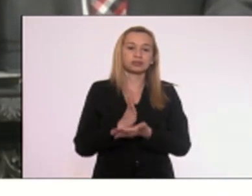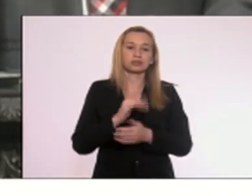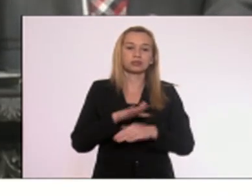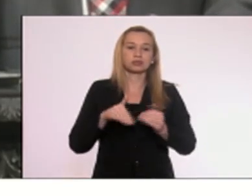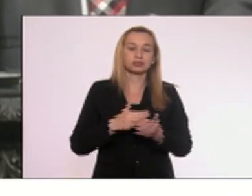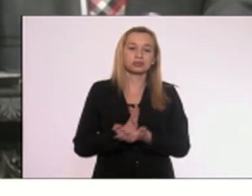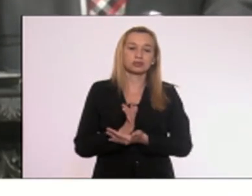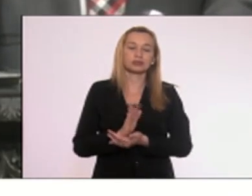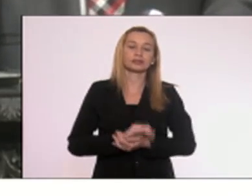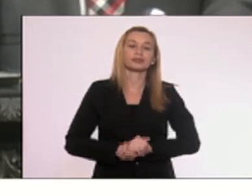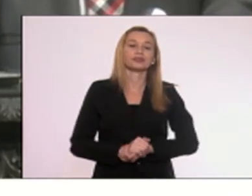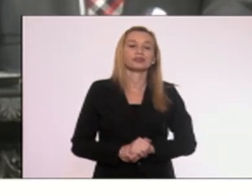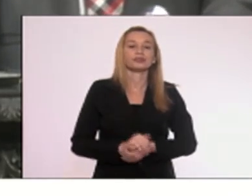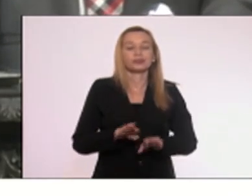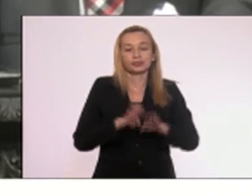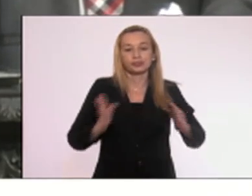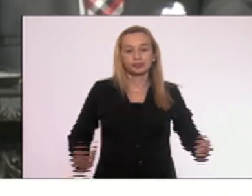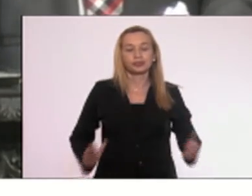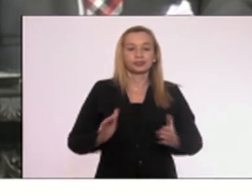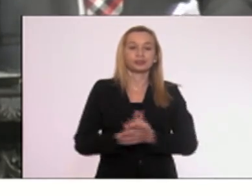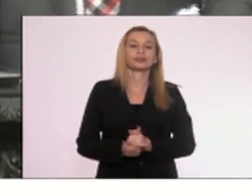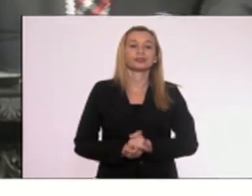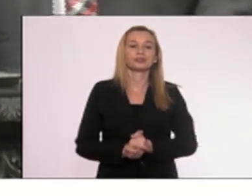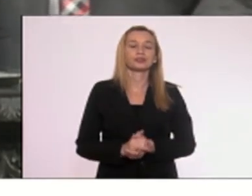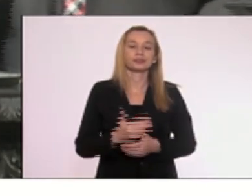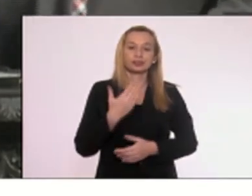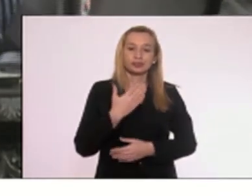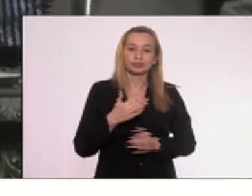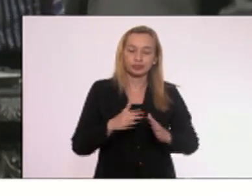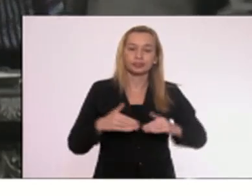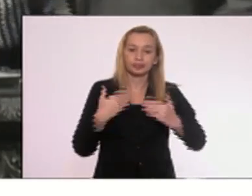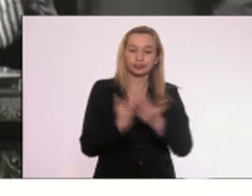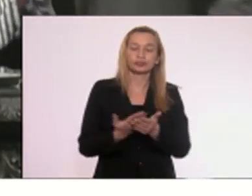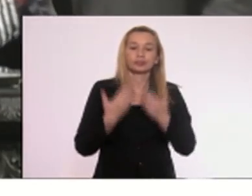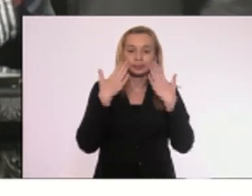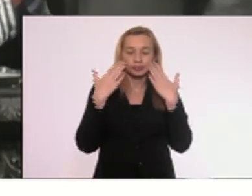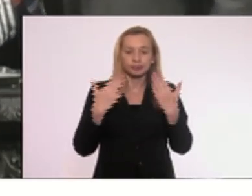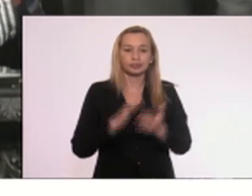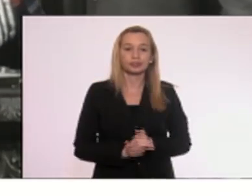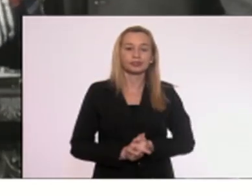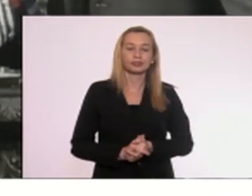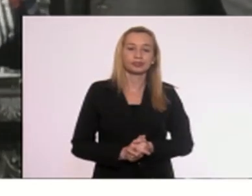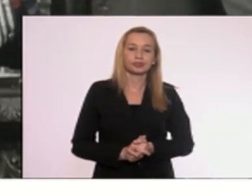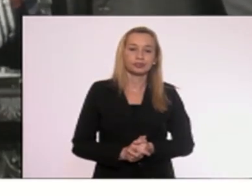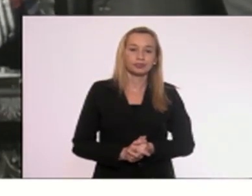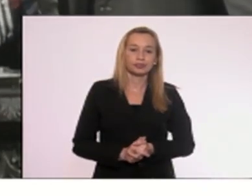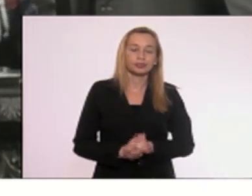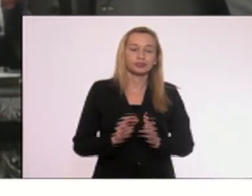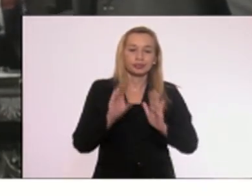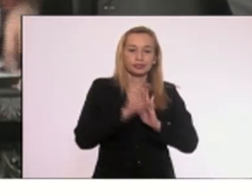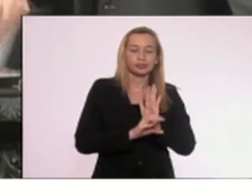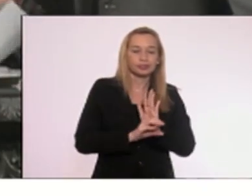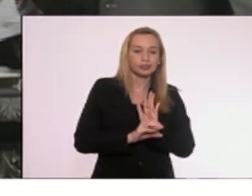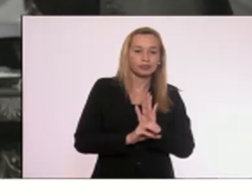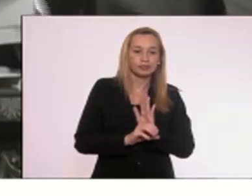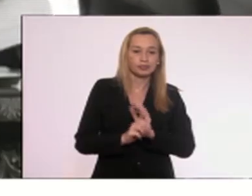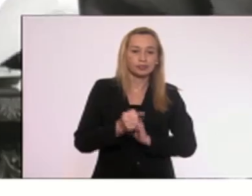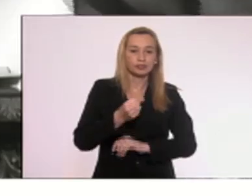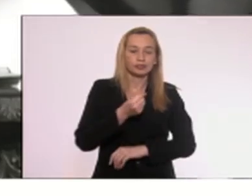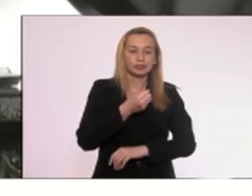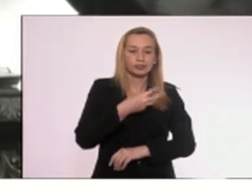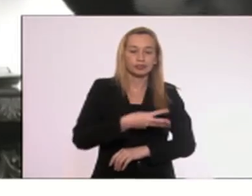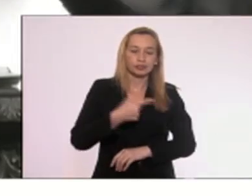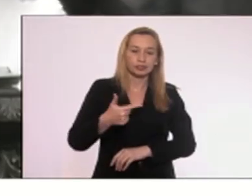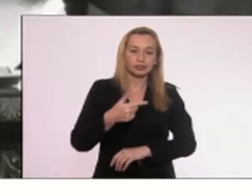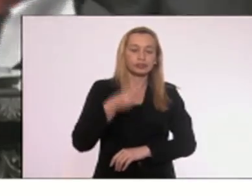questão, aprovado. Há sobre a mesa requerimento de destaque a emenda aditiva número 32, deputada